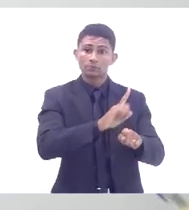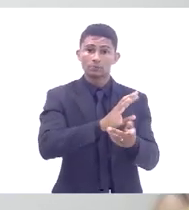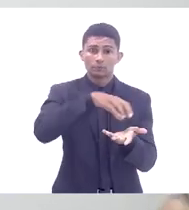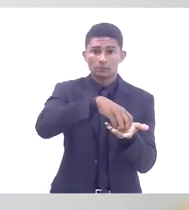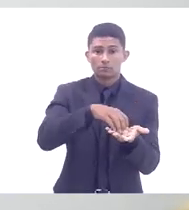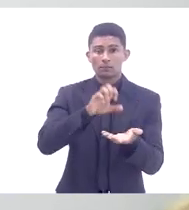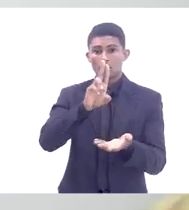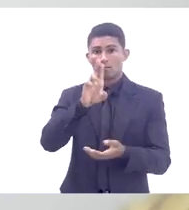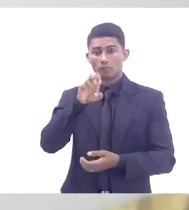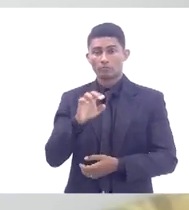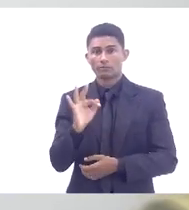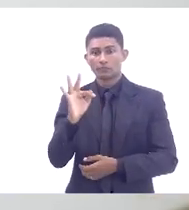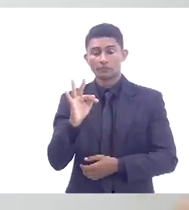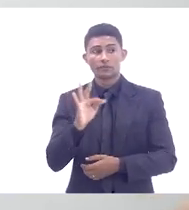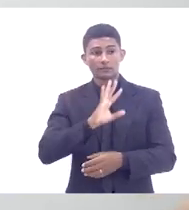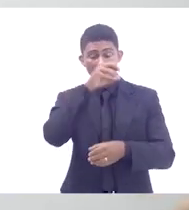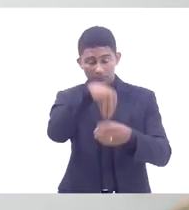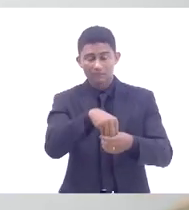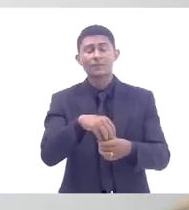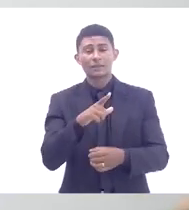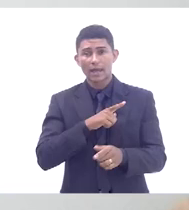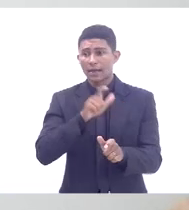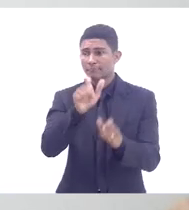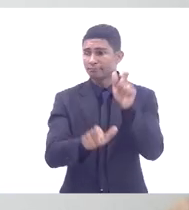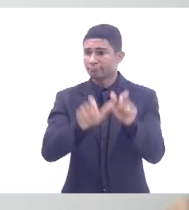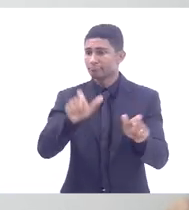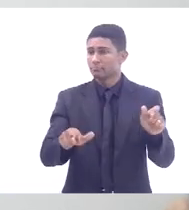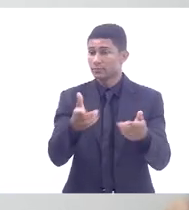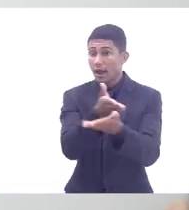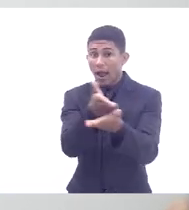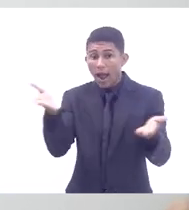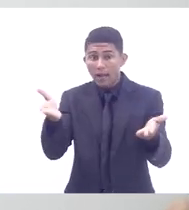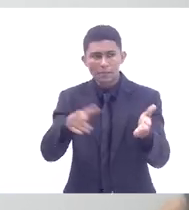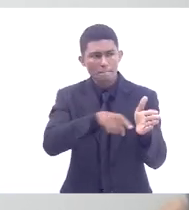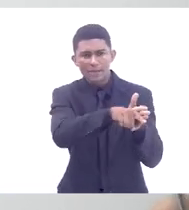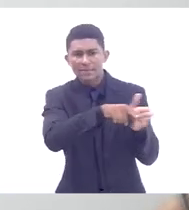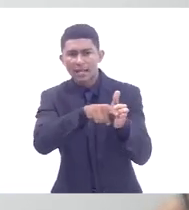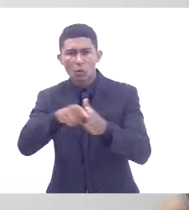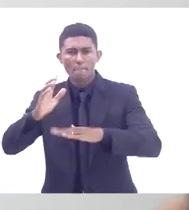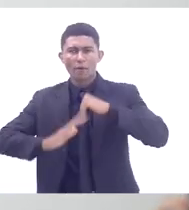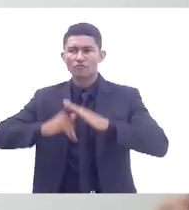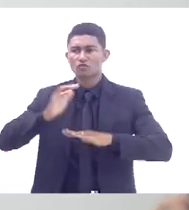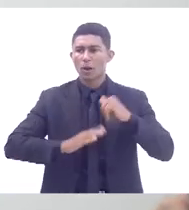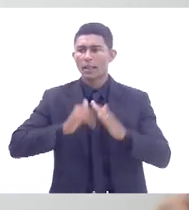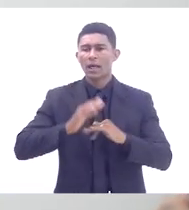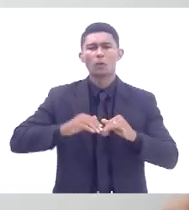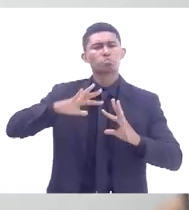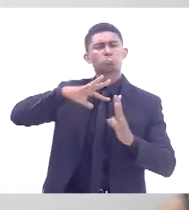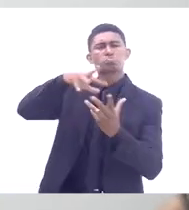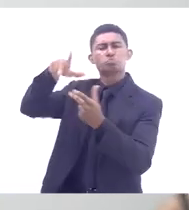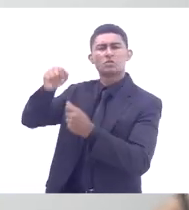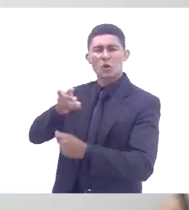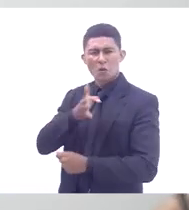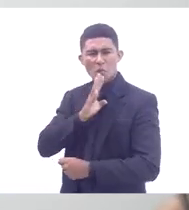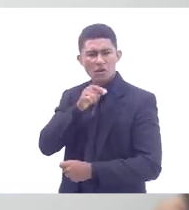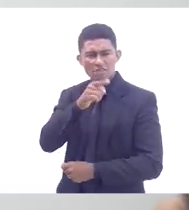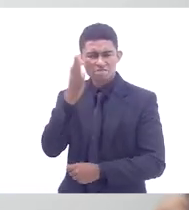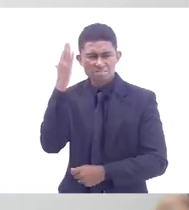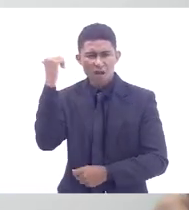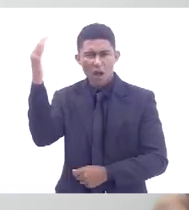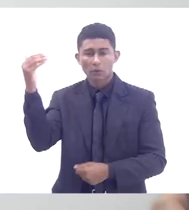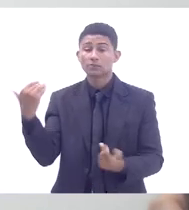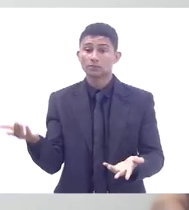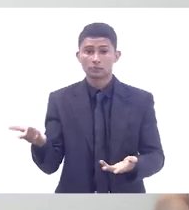entre seus docentes pesquisadores reconhecidos mundialmente nas duas áreas na criação da Universidade